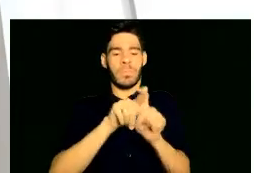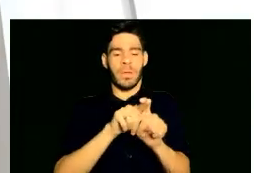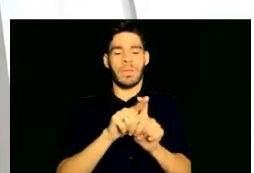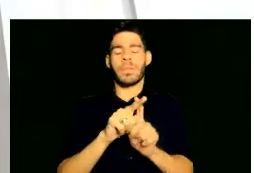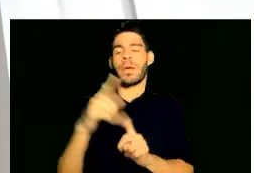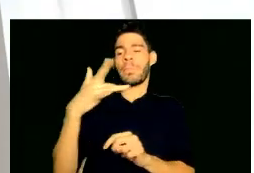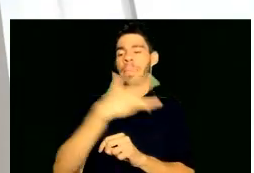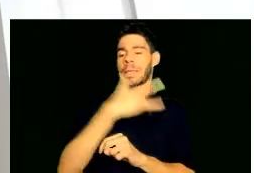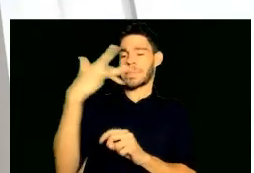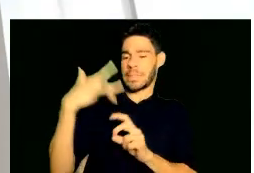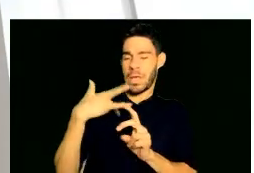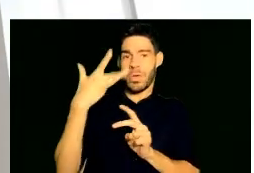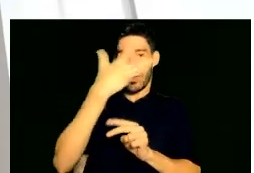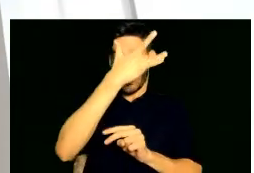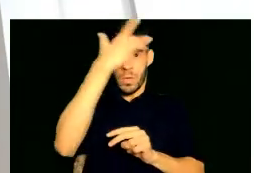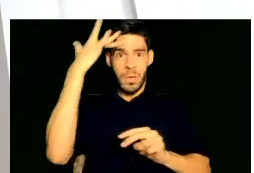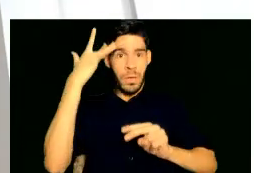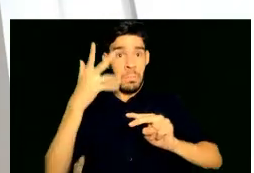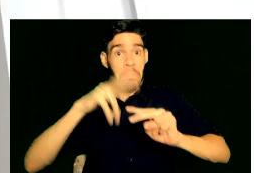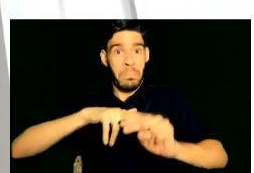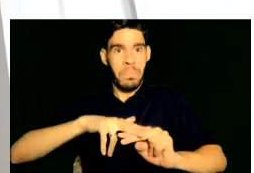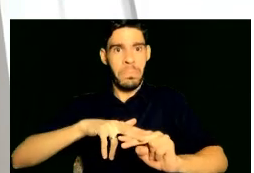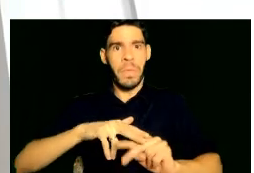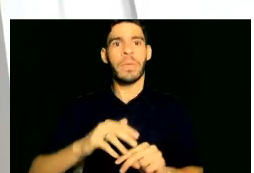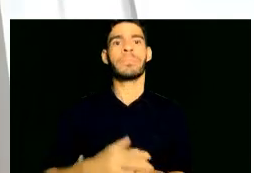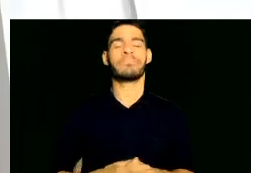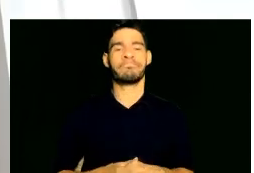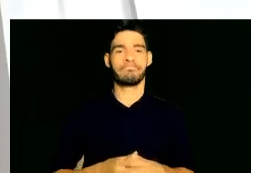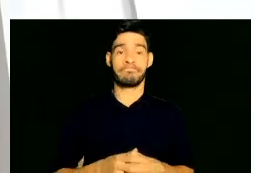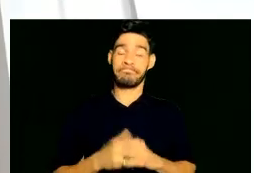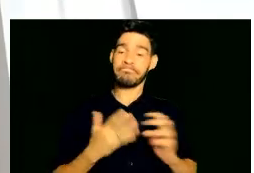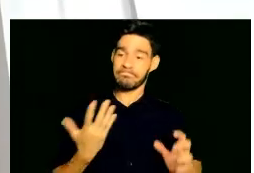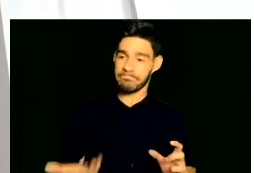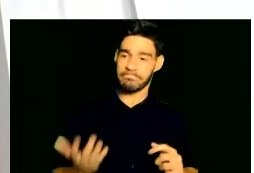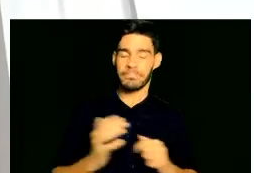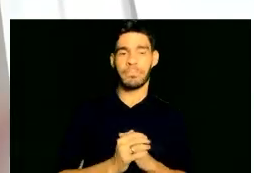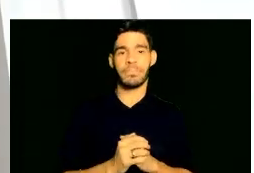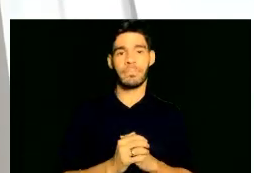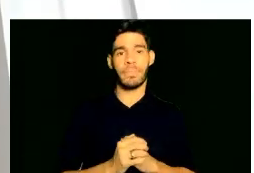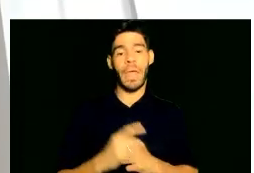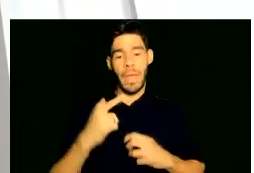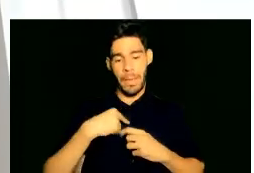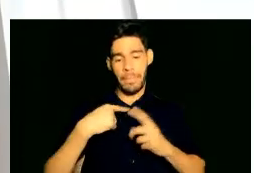e daquilo que ele tem ou não ofertado em termos de saúde para as pessoas em situação de privação de liberdade.